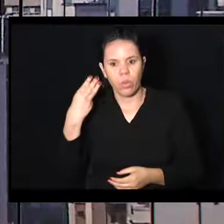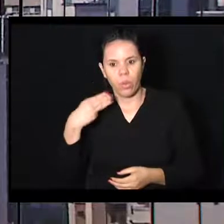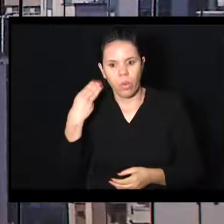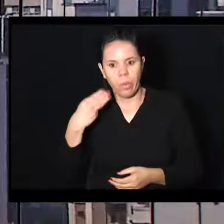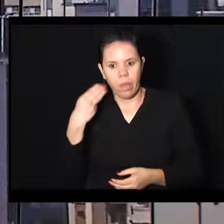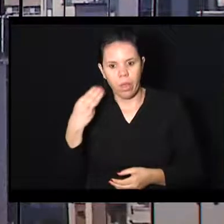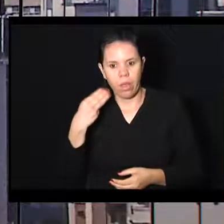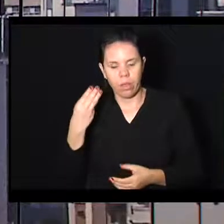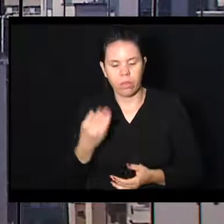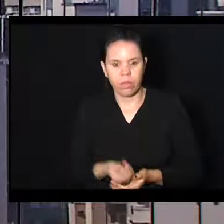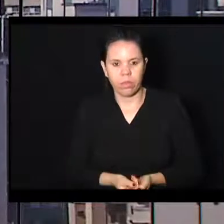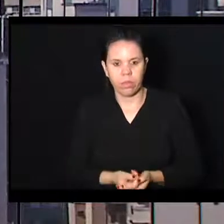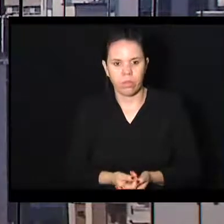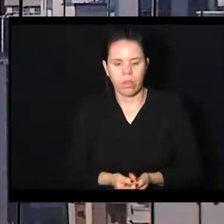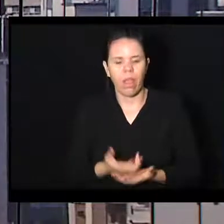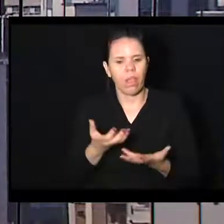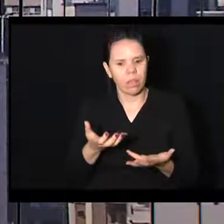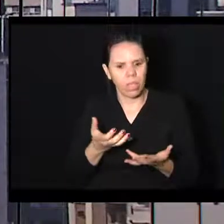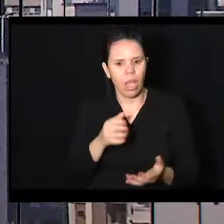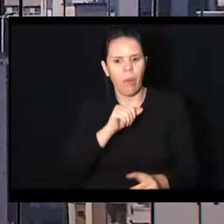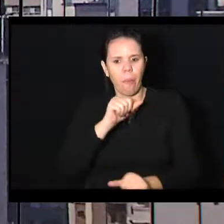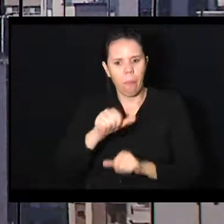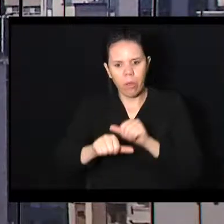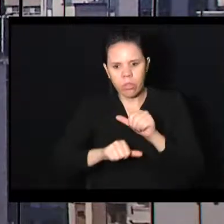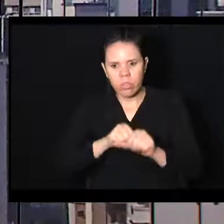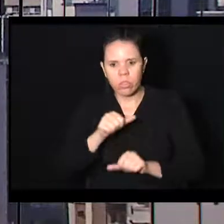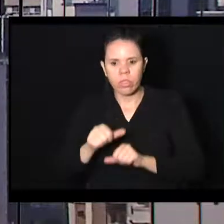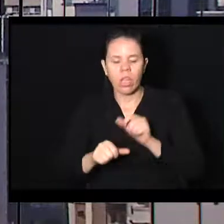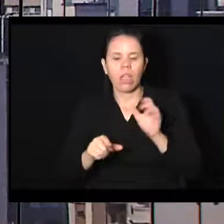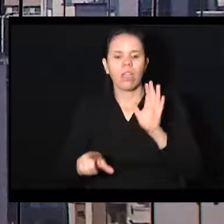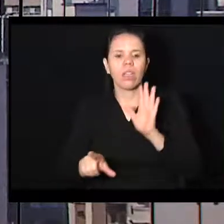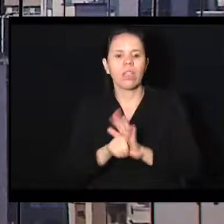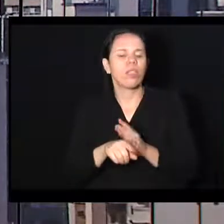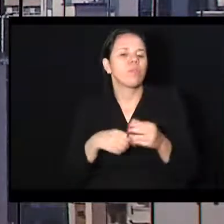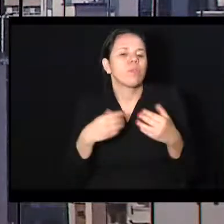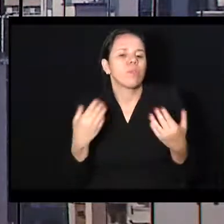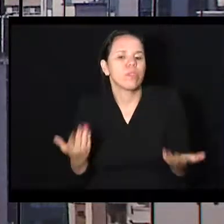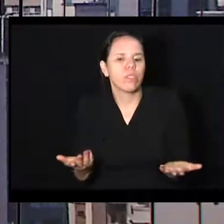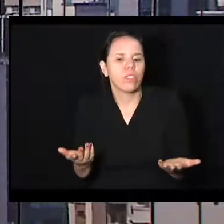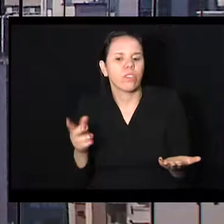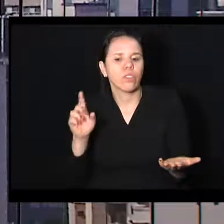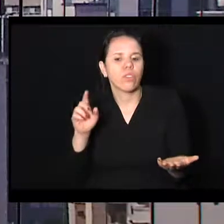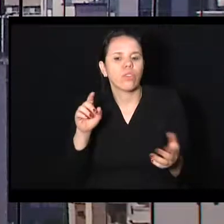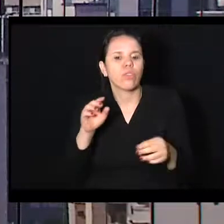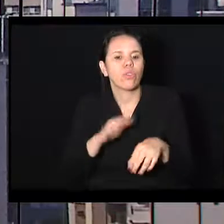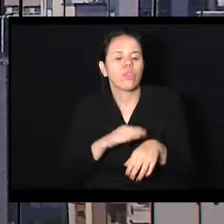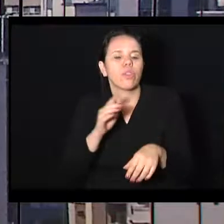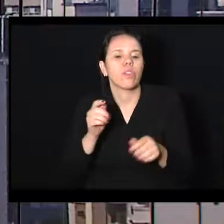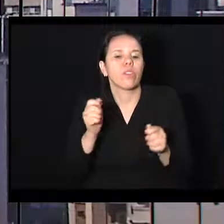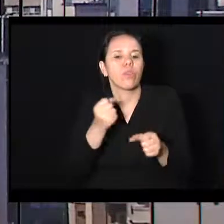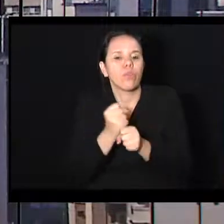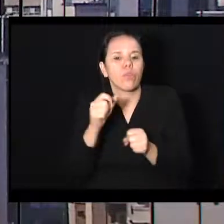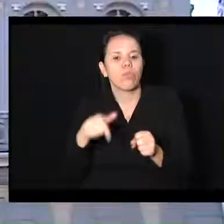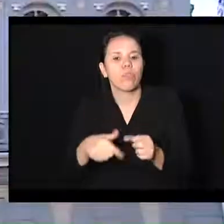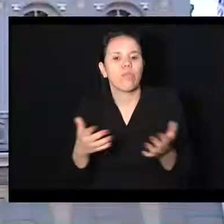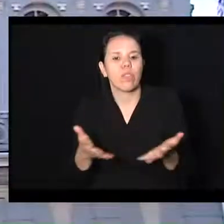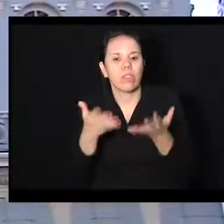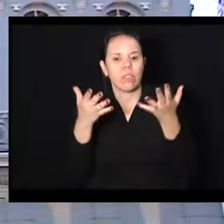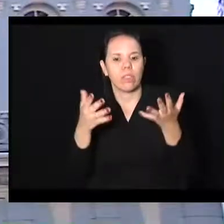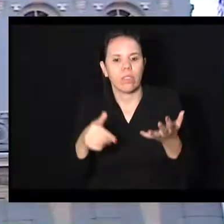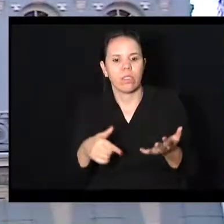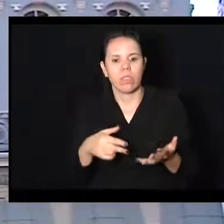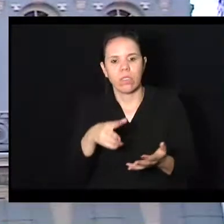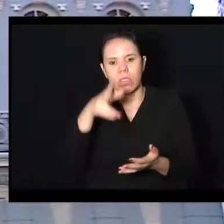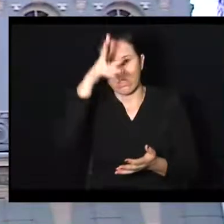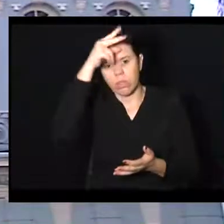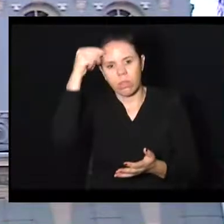Bernardelli, prevê alteração na lei de potencial construtivo do município. Confira a proposta. Um